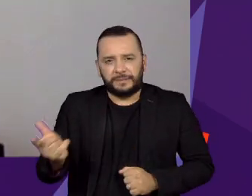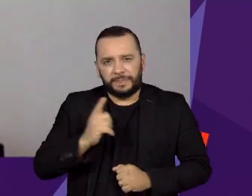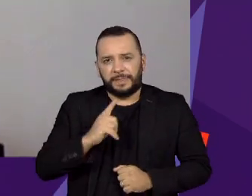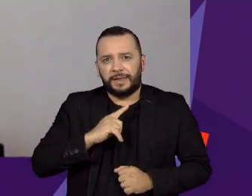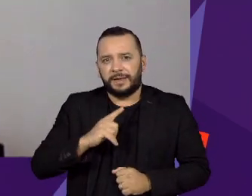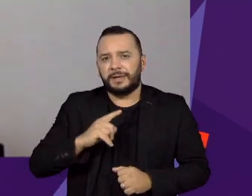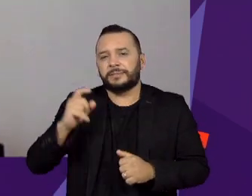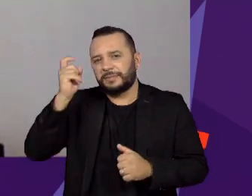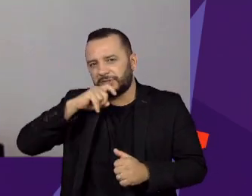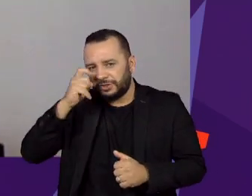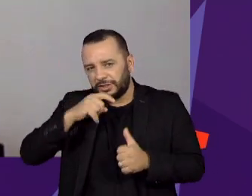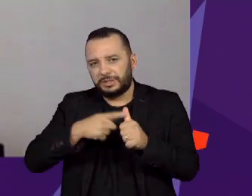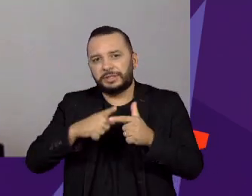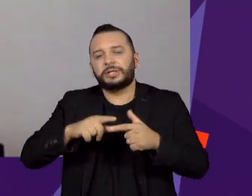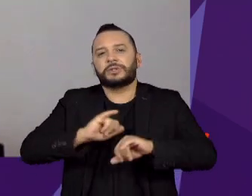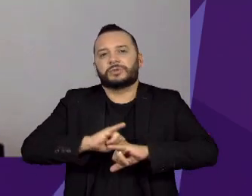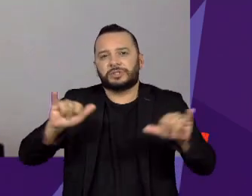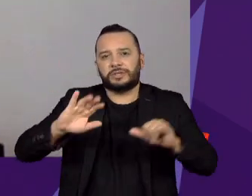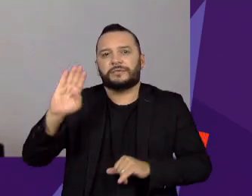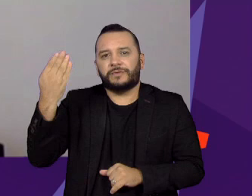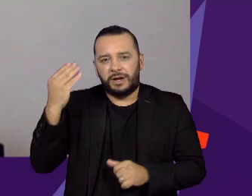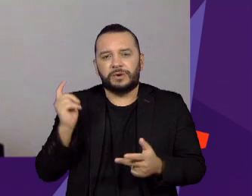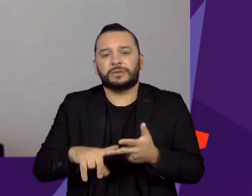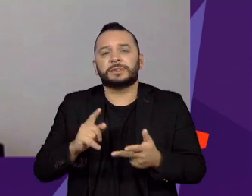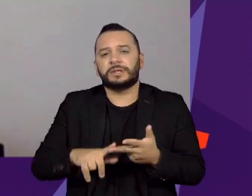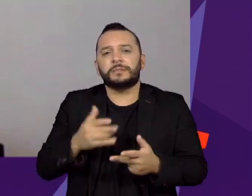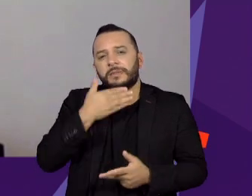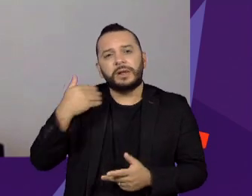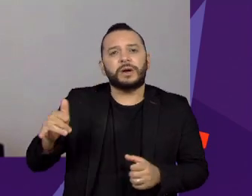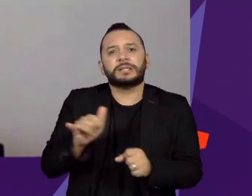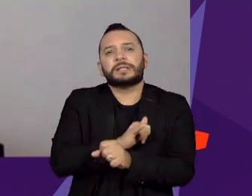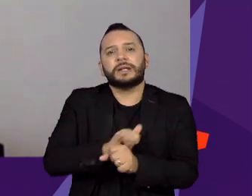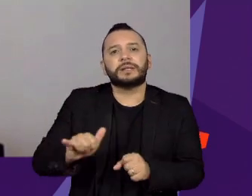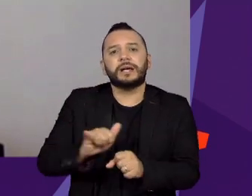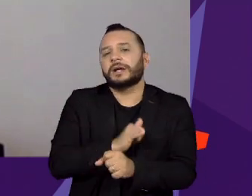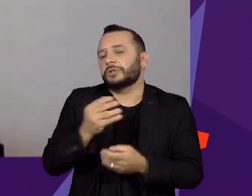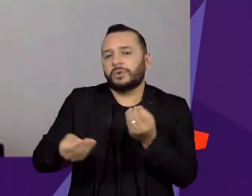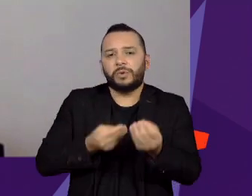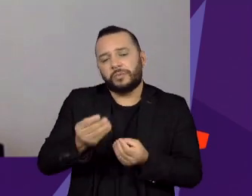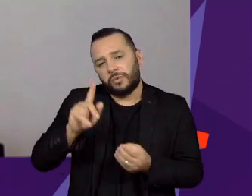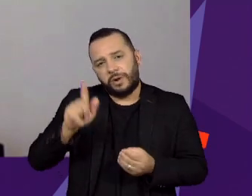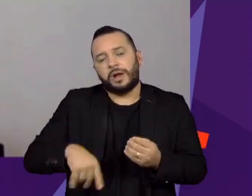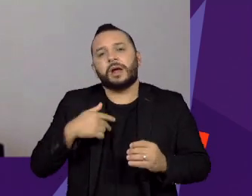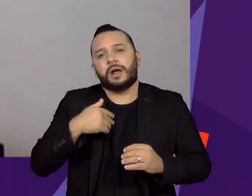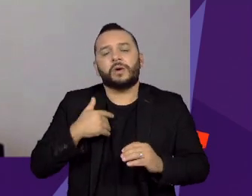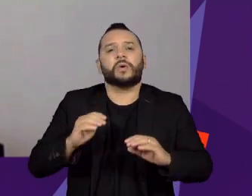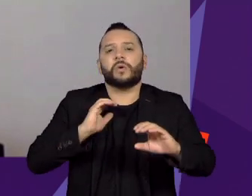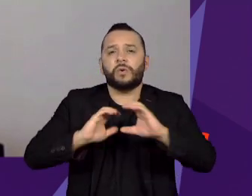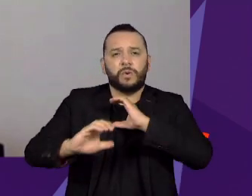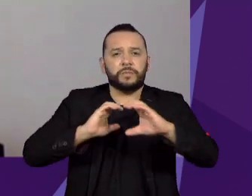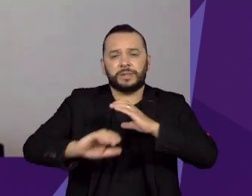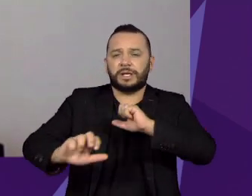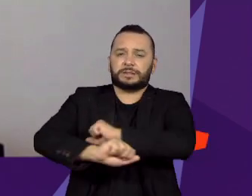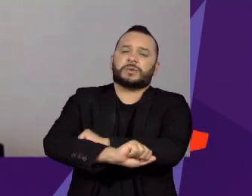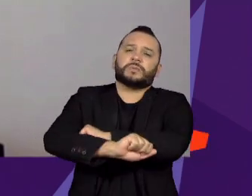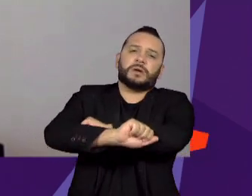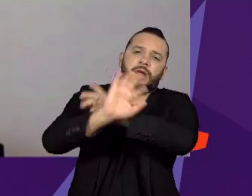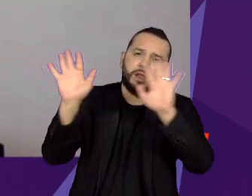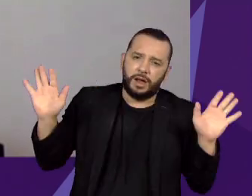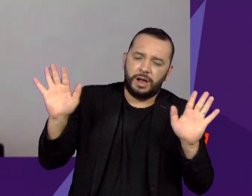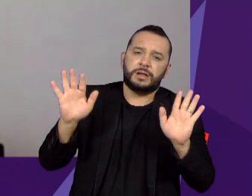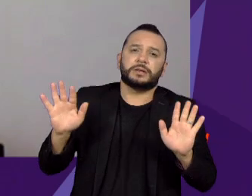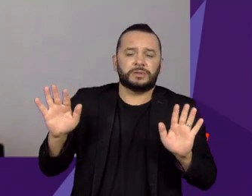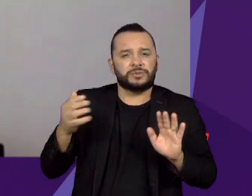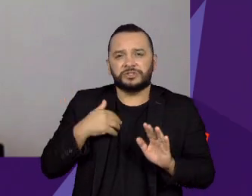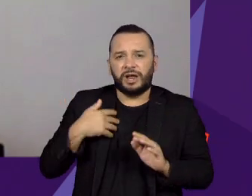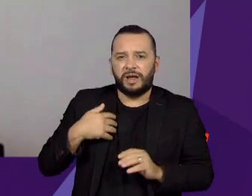versões, tantas fake news, o melhor remédio era um canal de comunicação sem nenhum tipo de